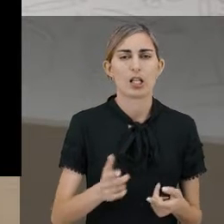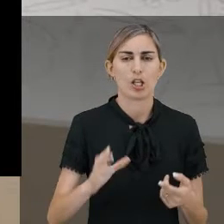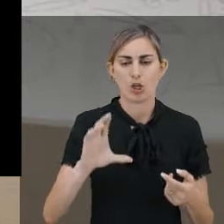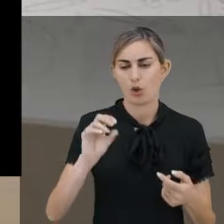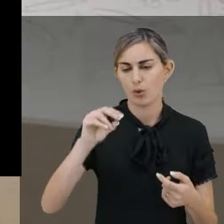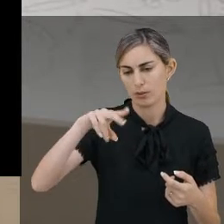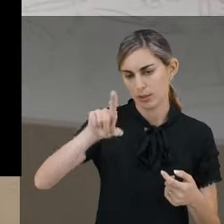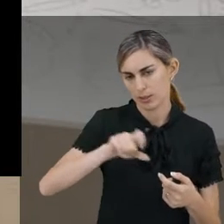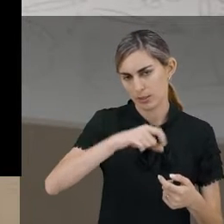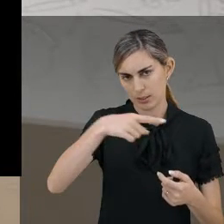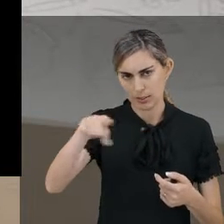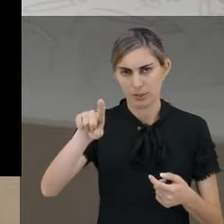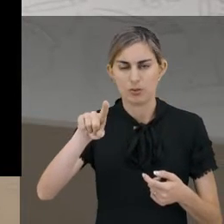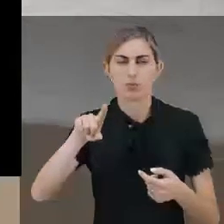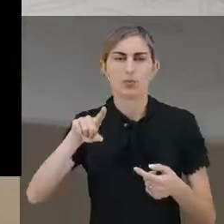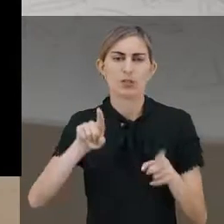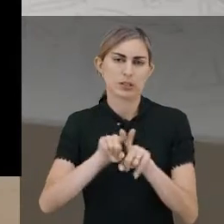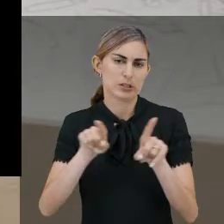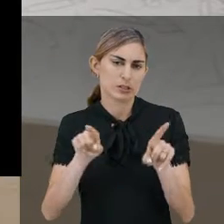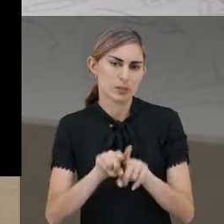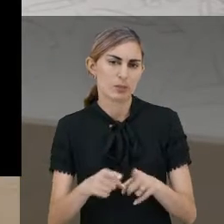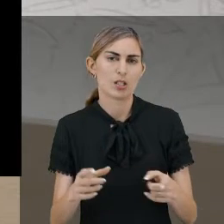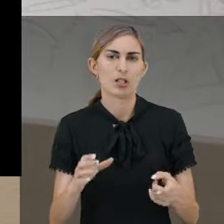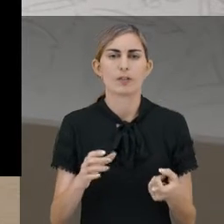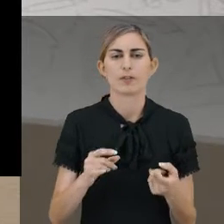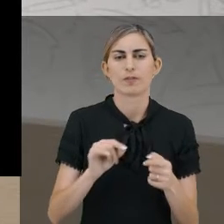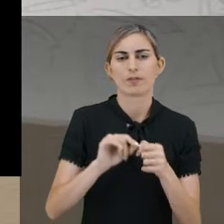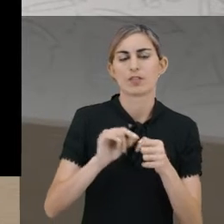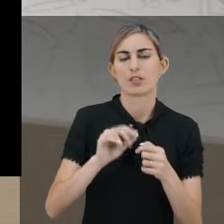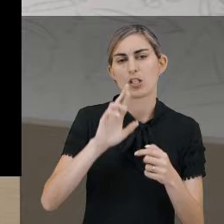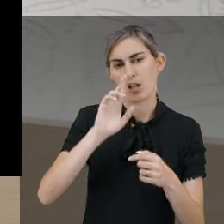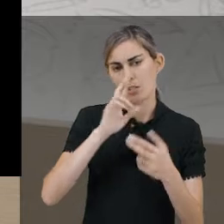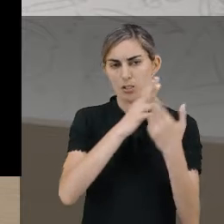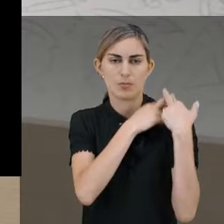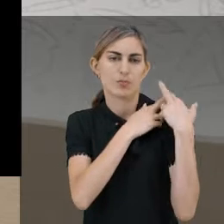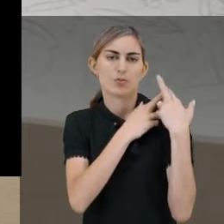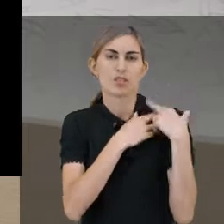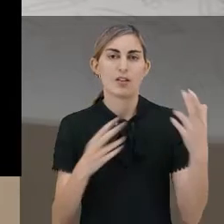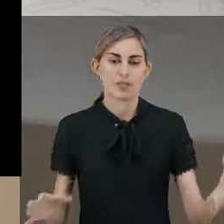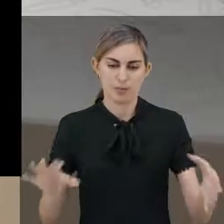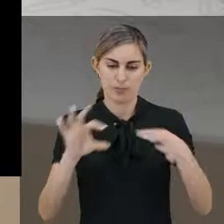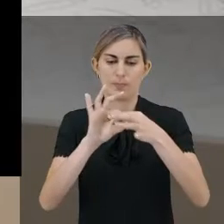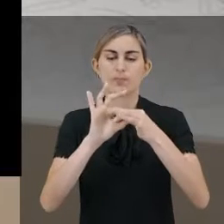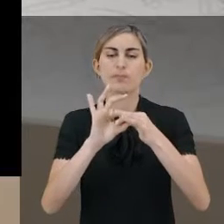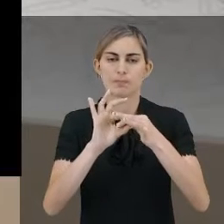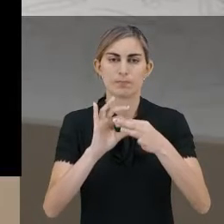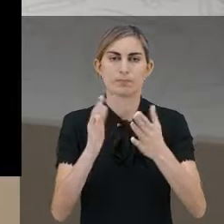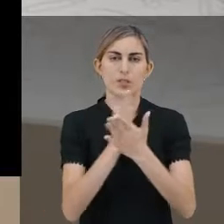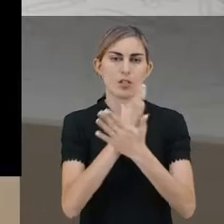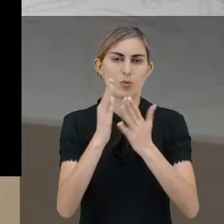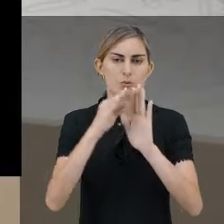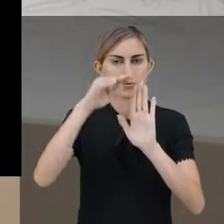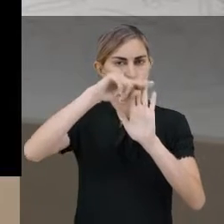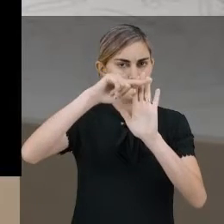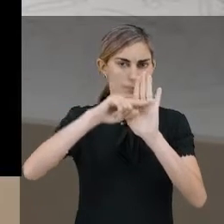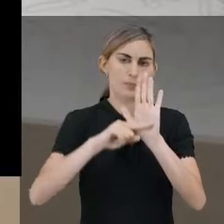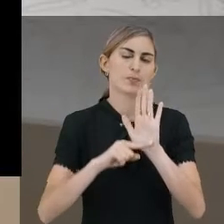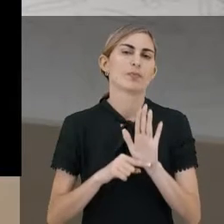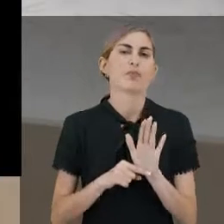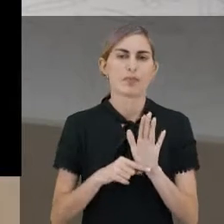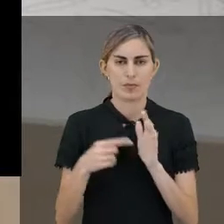atributo conexão e nós temos também o nosso construtor, que irá estabelecer uma conexão de acordo com alguns